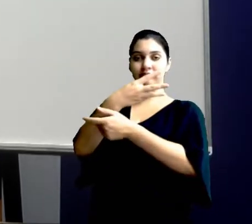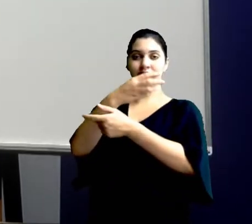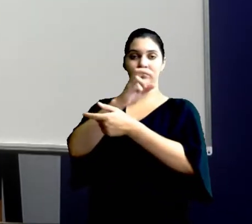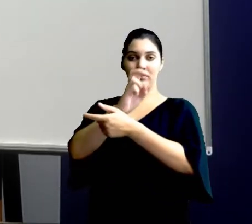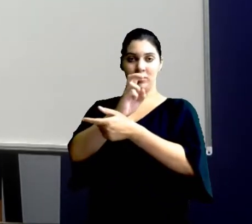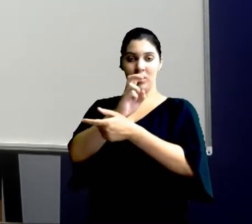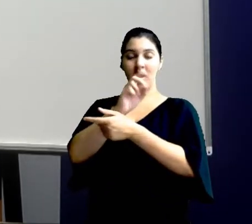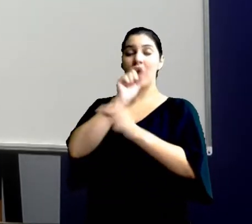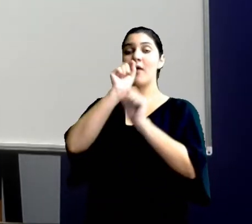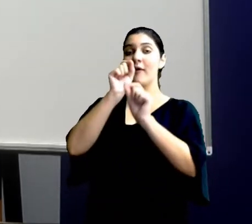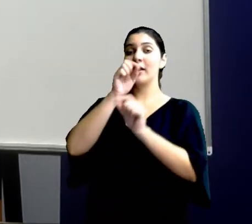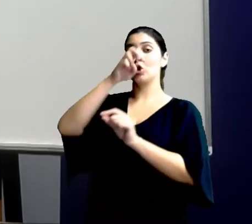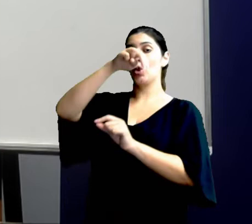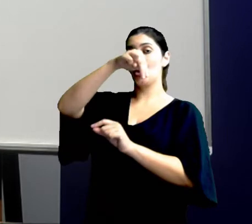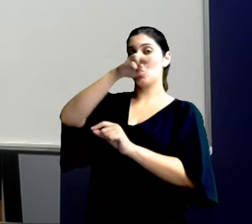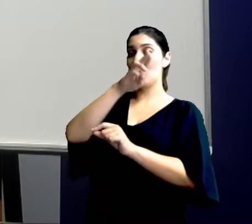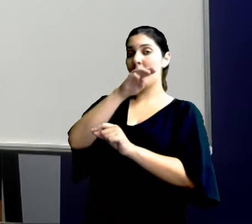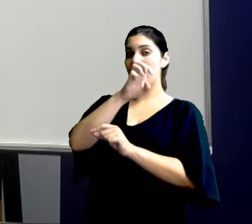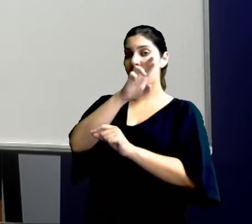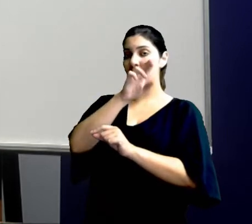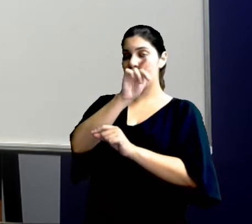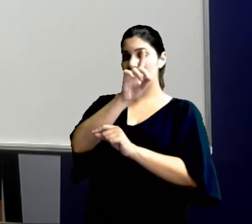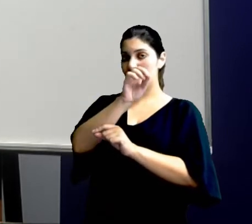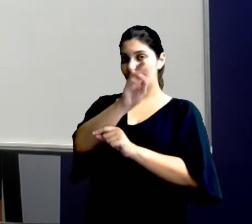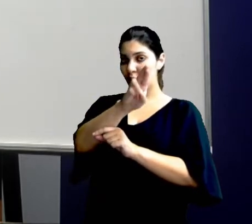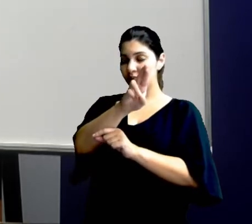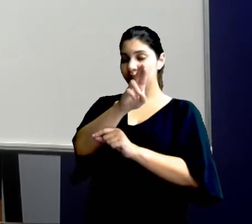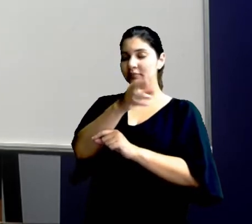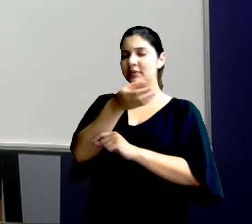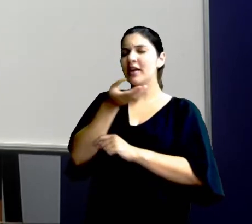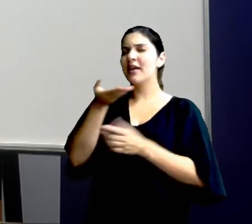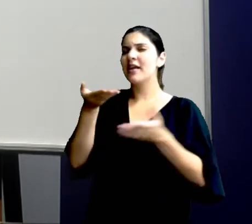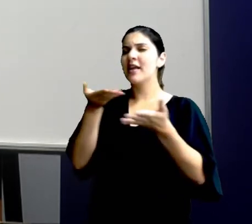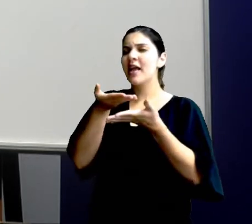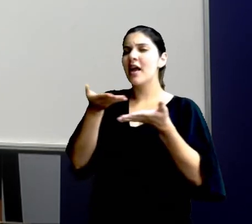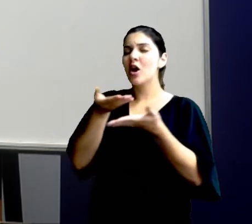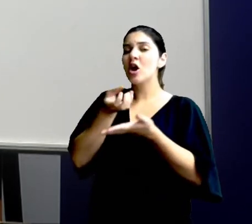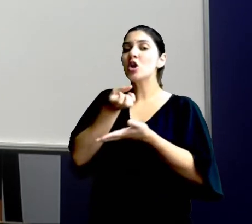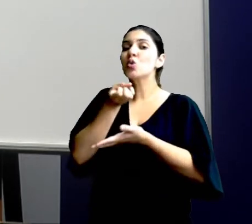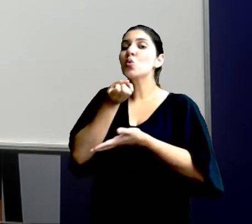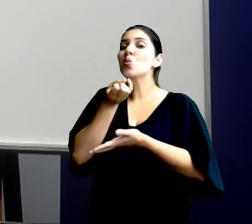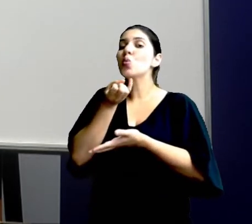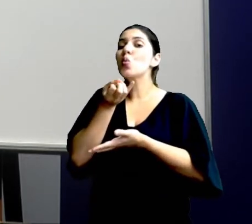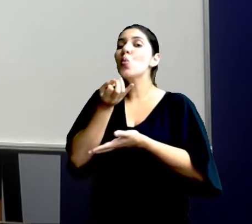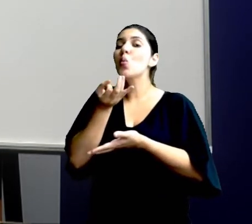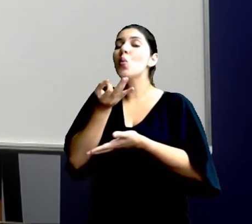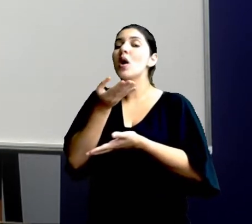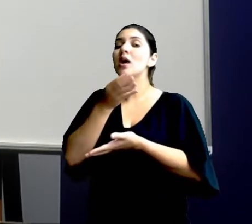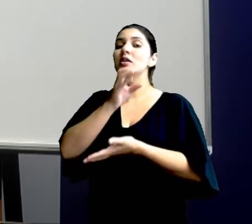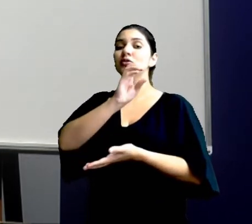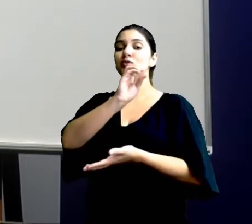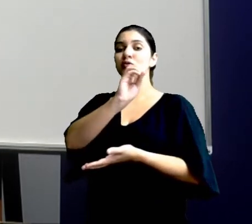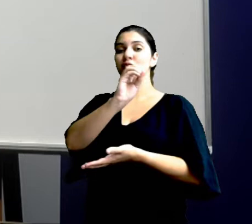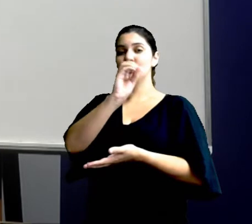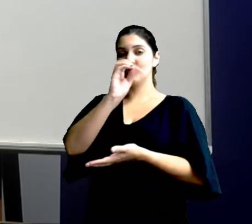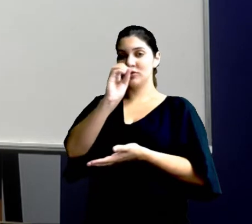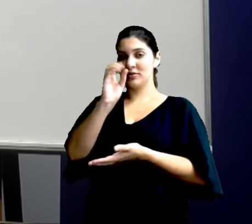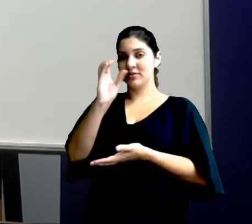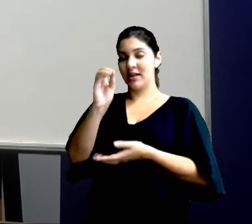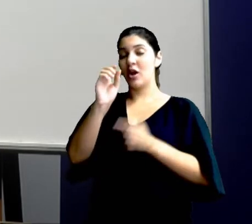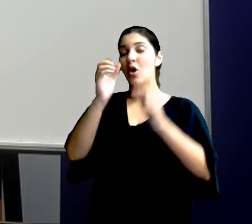meu numerador, e a gente conta o 0 aqui, ó,